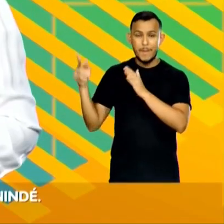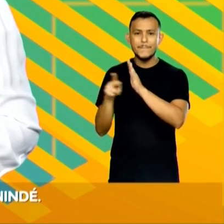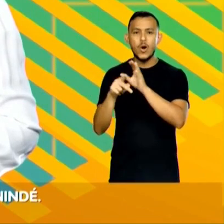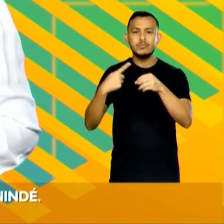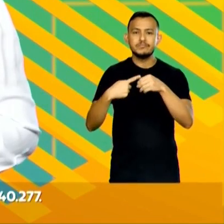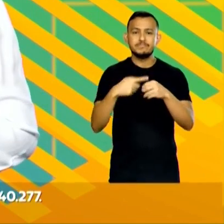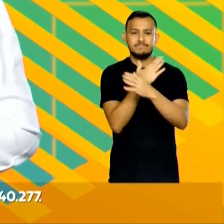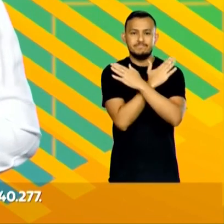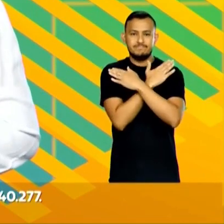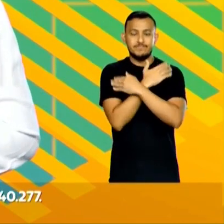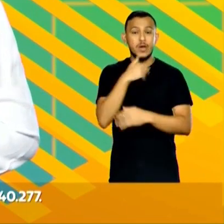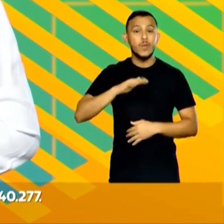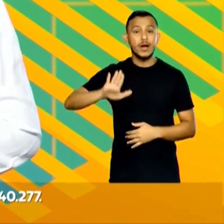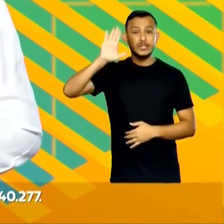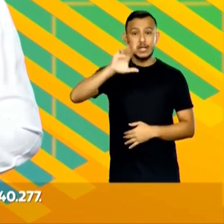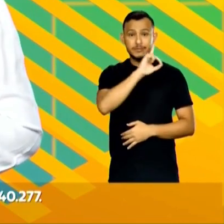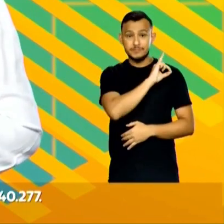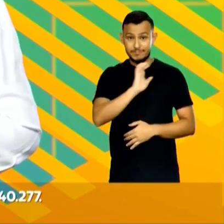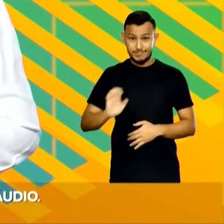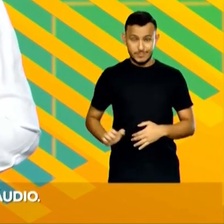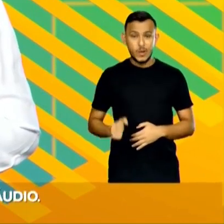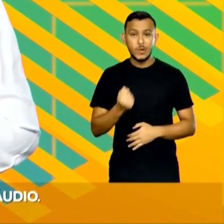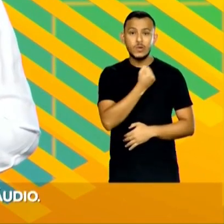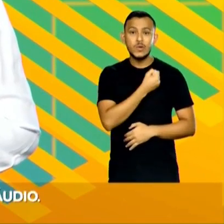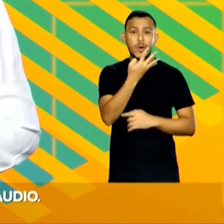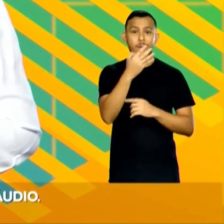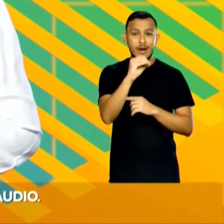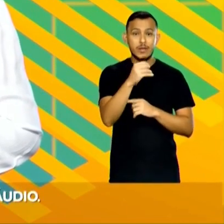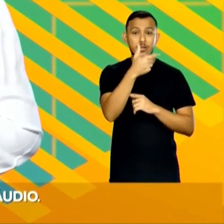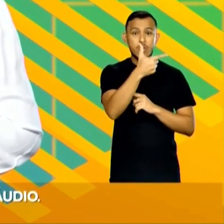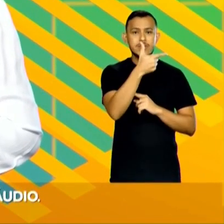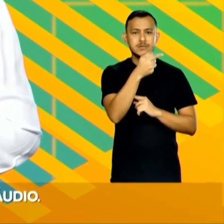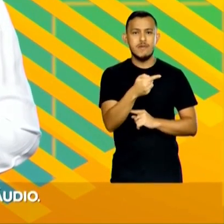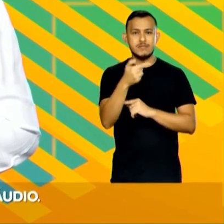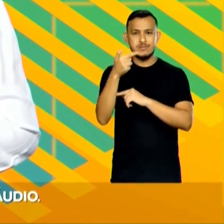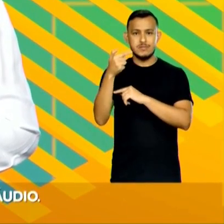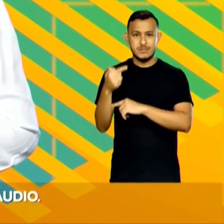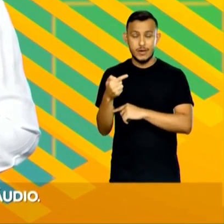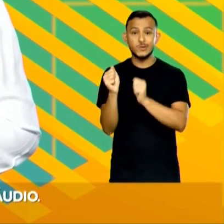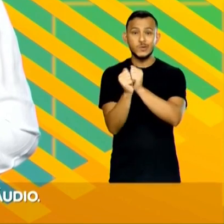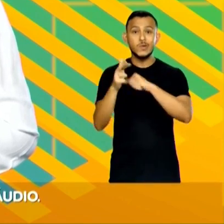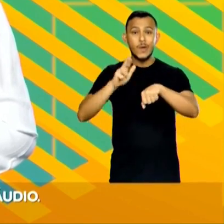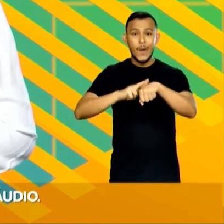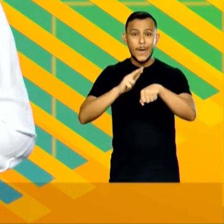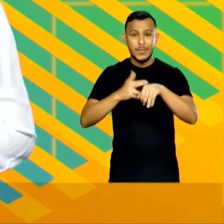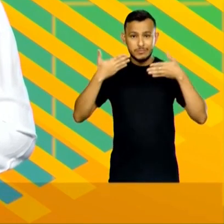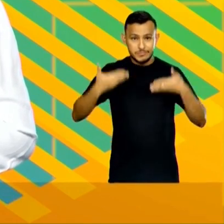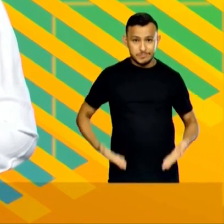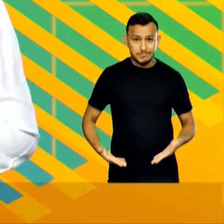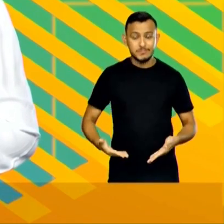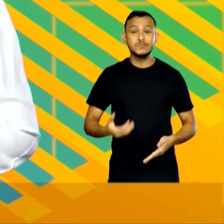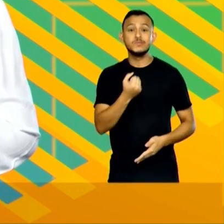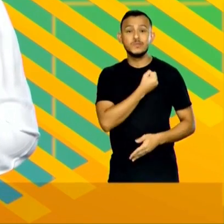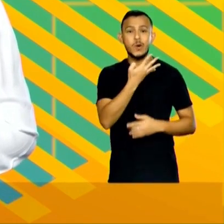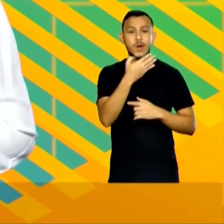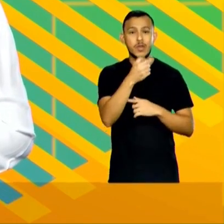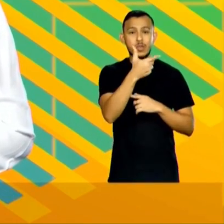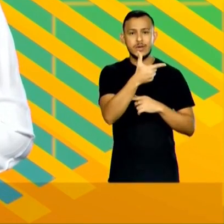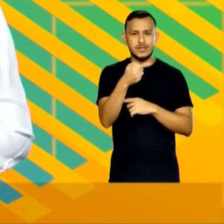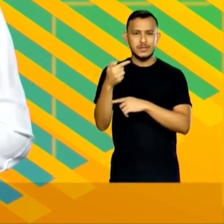Rodrigues, filha de Canindé. Estou candidata a deputada estadual com o número 4277. Com Roberto Cláudio. Gracinha